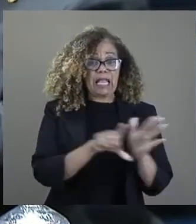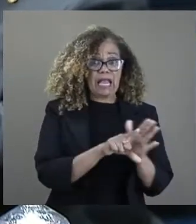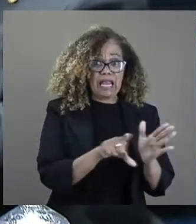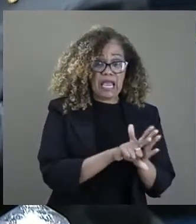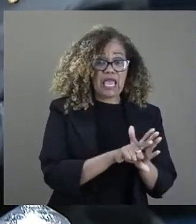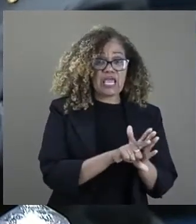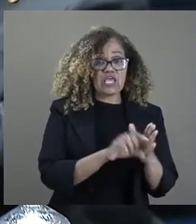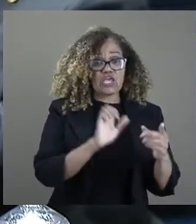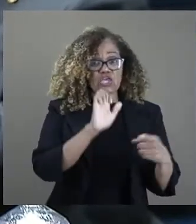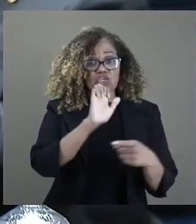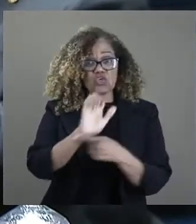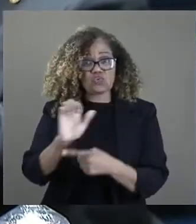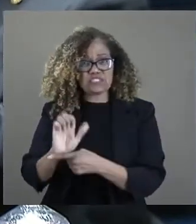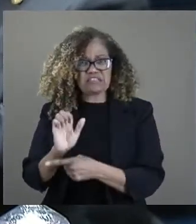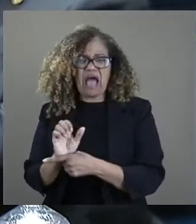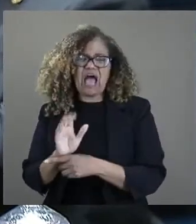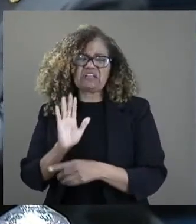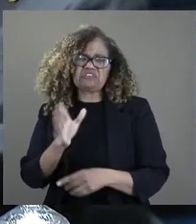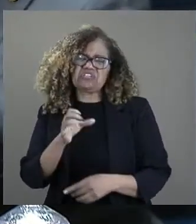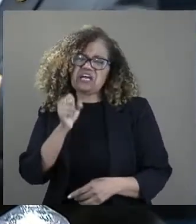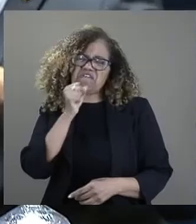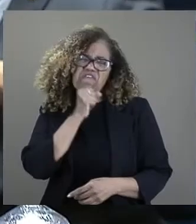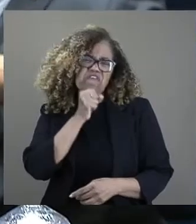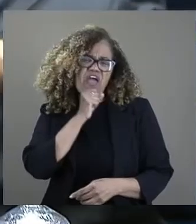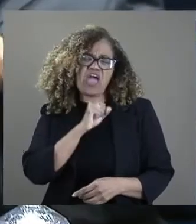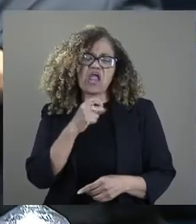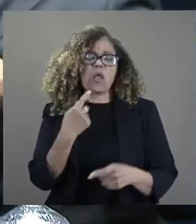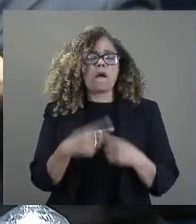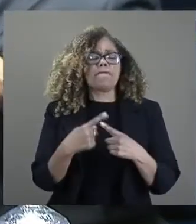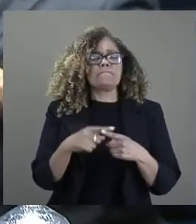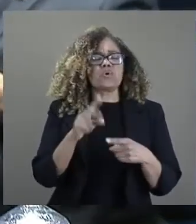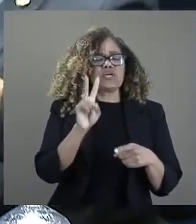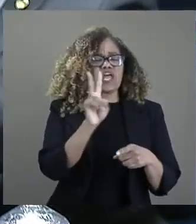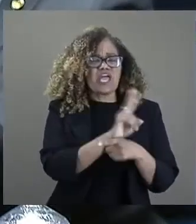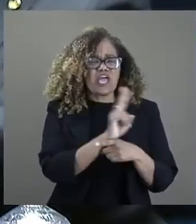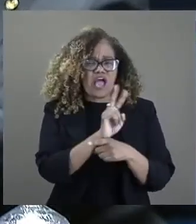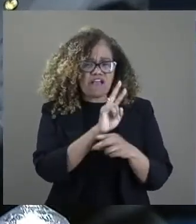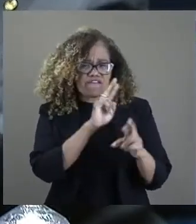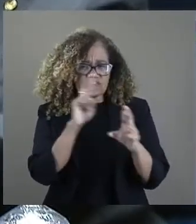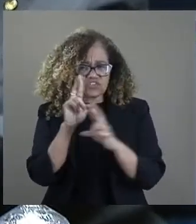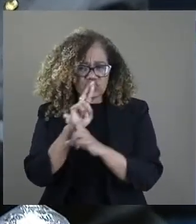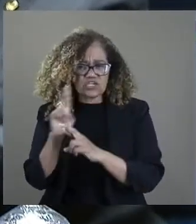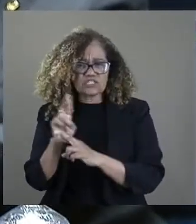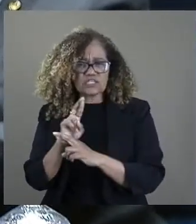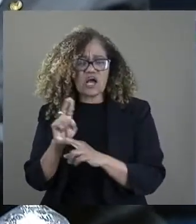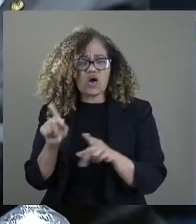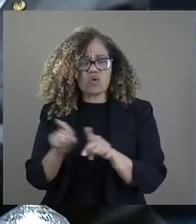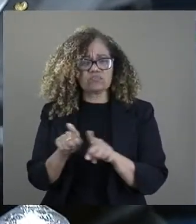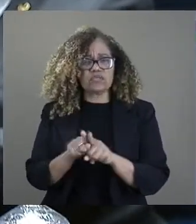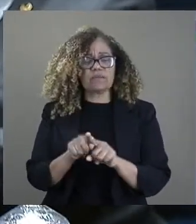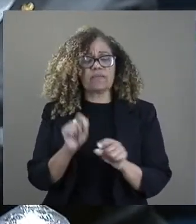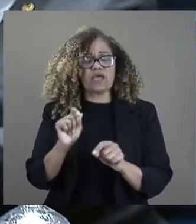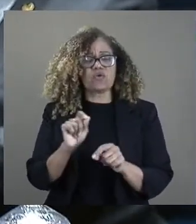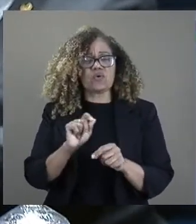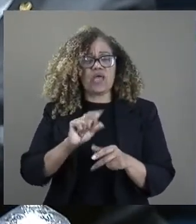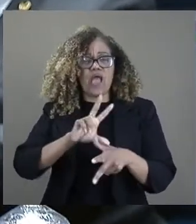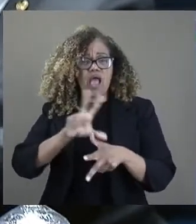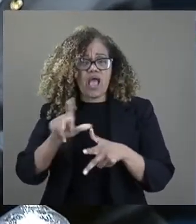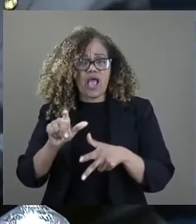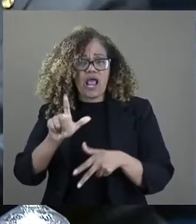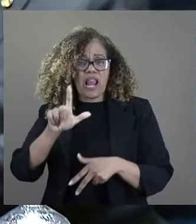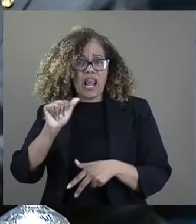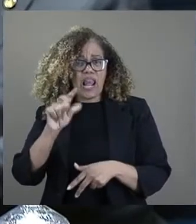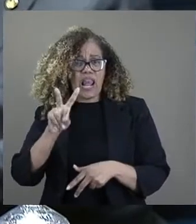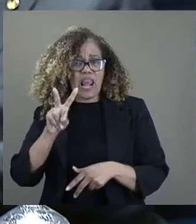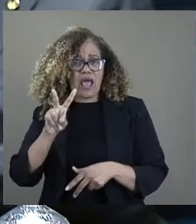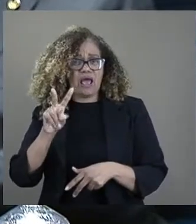estavam sendo ultrapassados porque as investigações em curso na Operação Lava Jato, que, aliás, me permita,